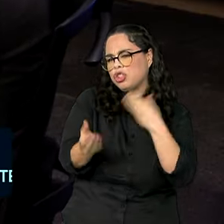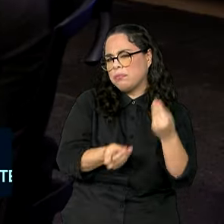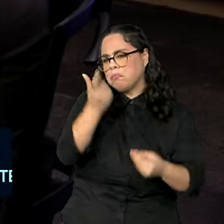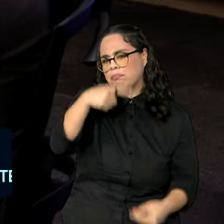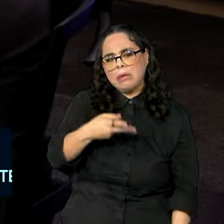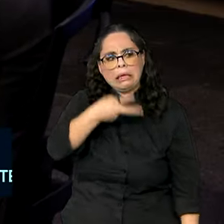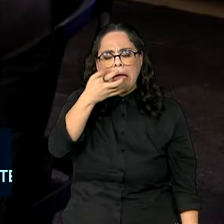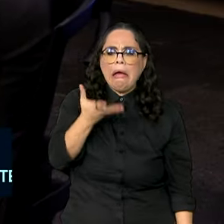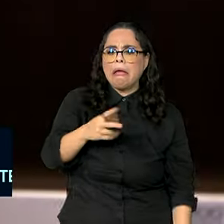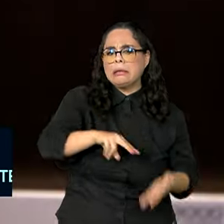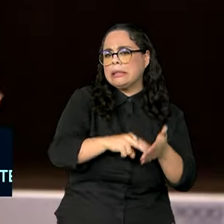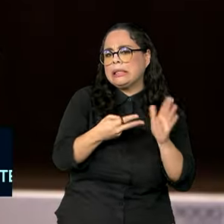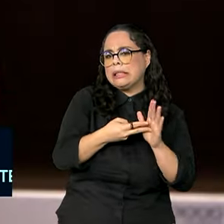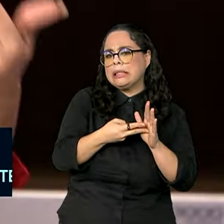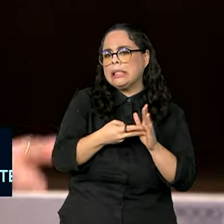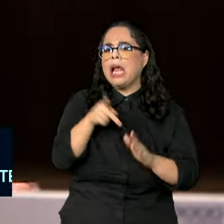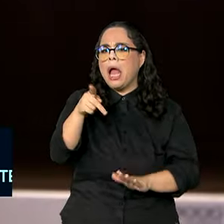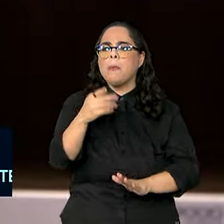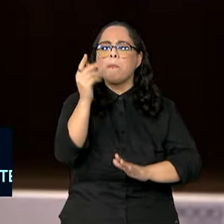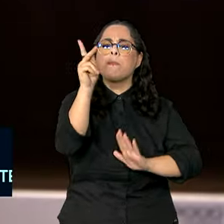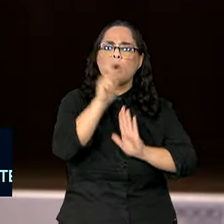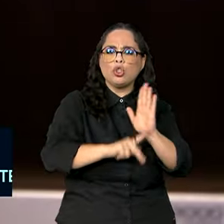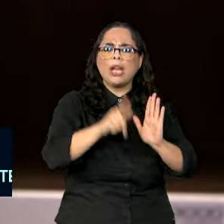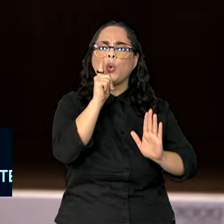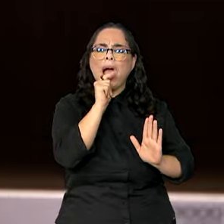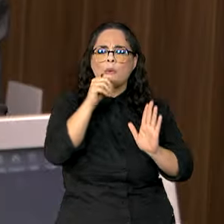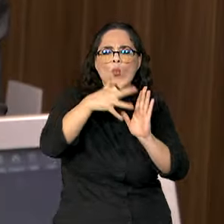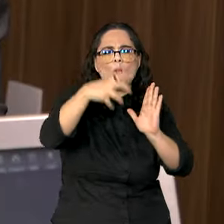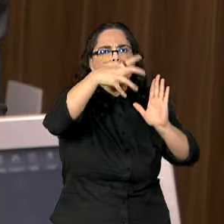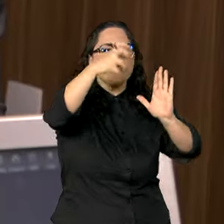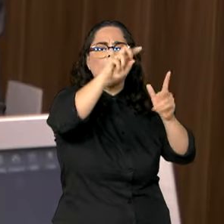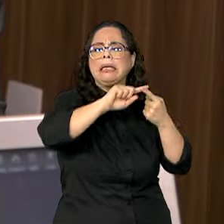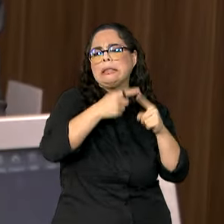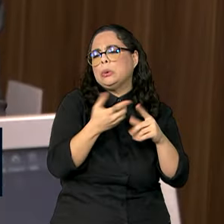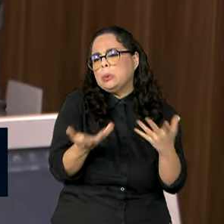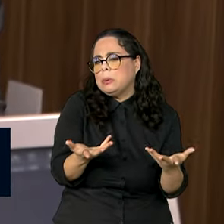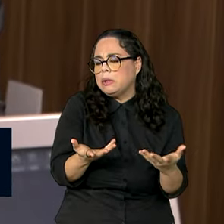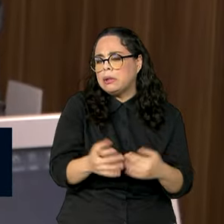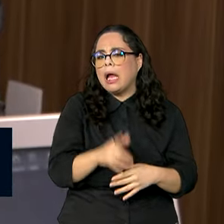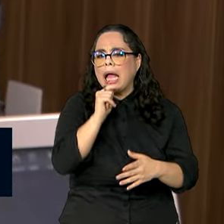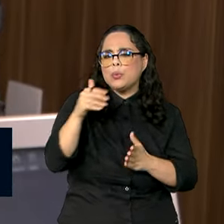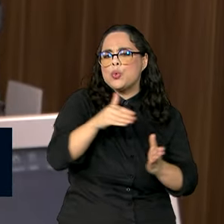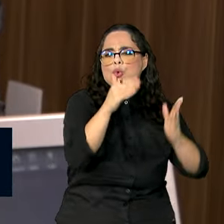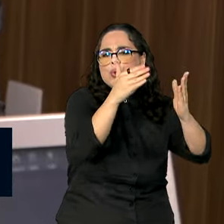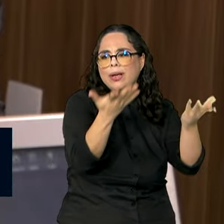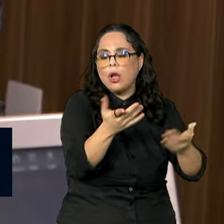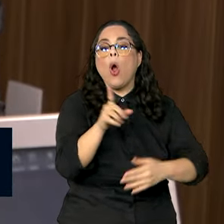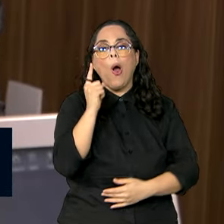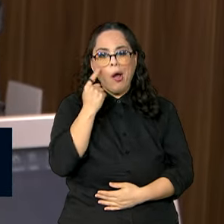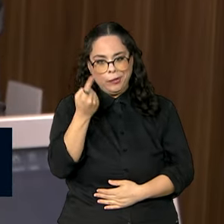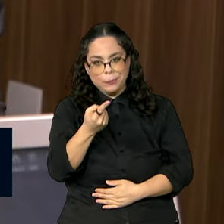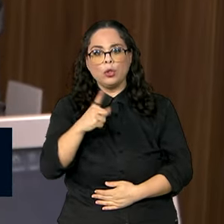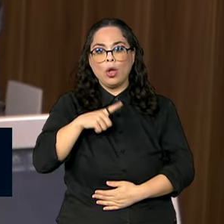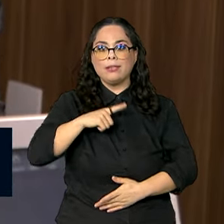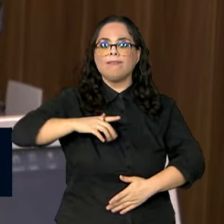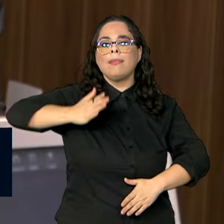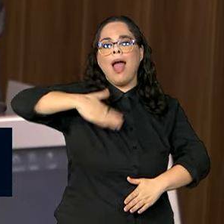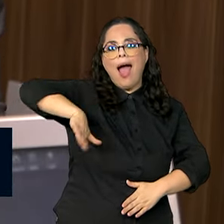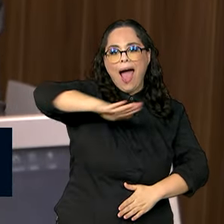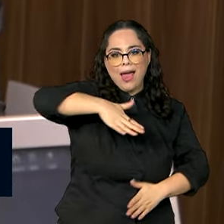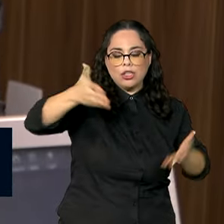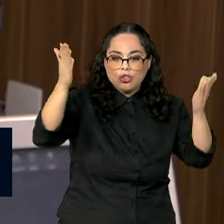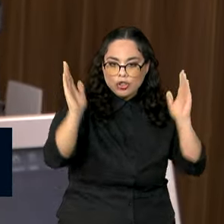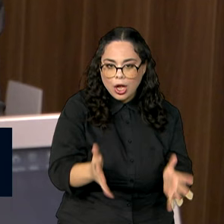está ouvindo, o que significa esse projeto de bombeamento? A gente tem uma capacidade instalada hoje já